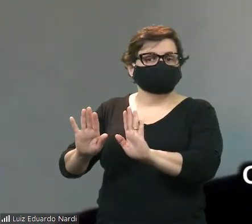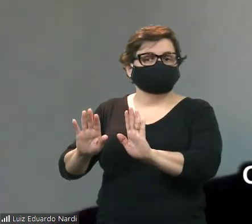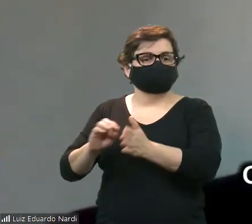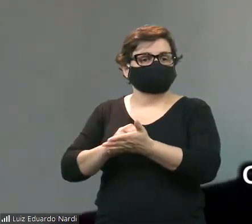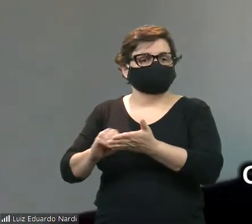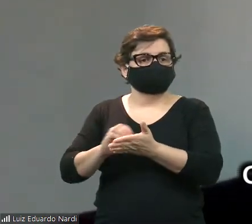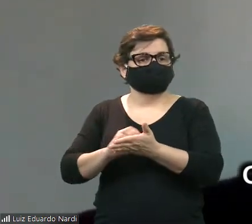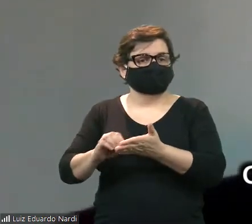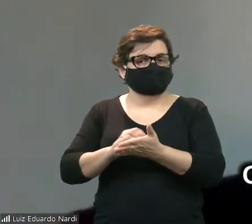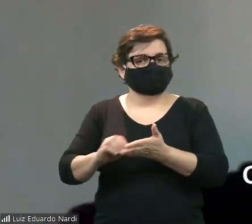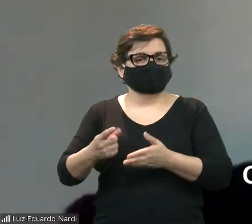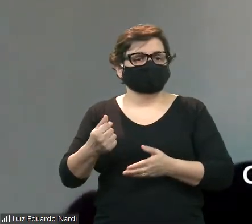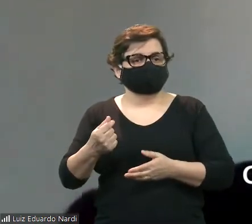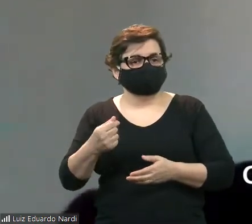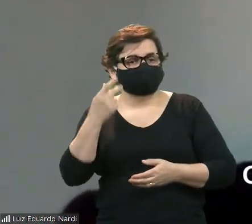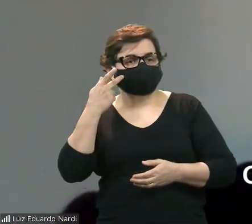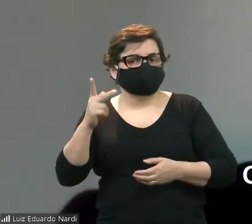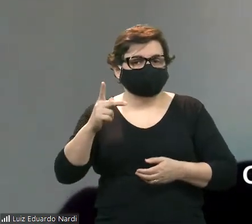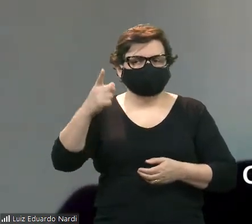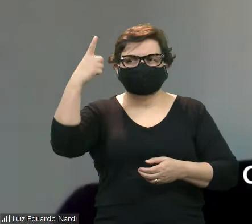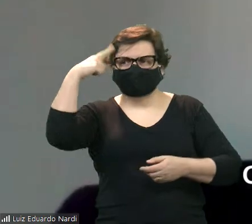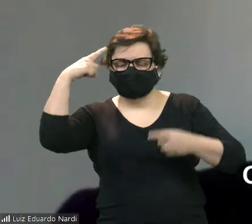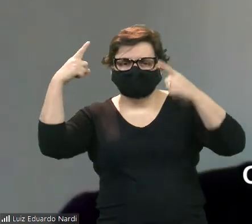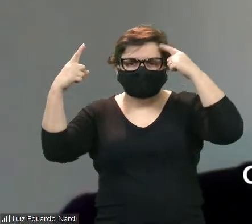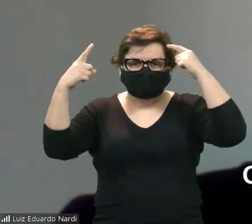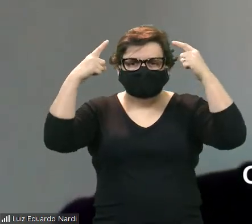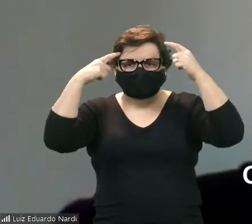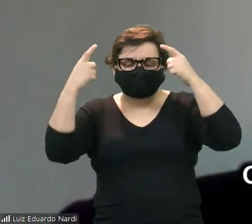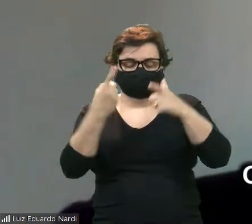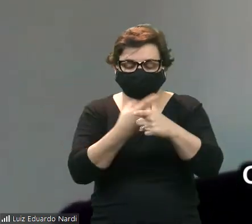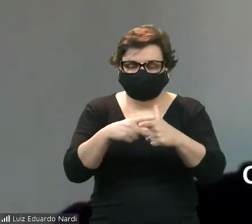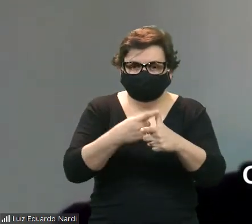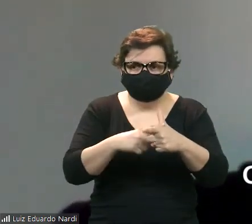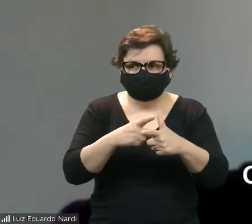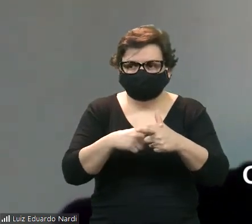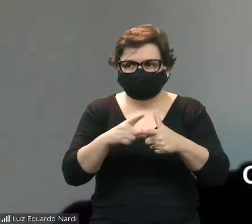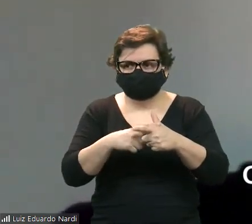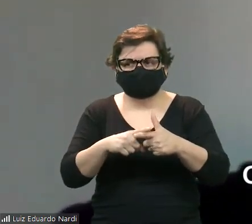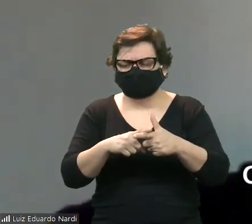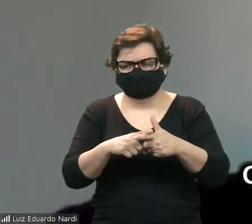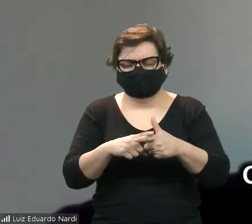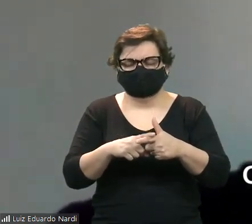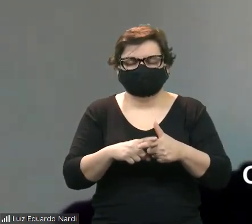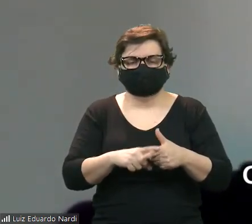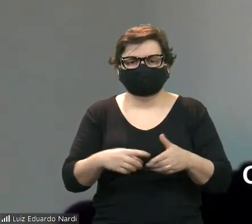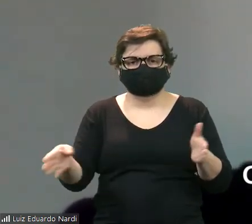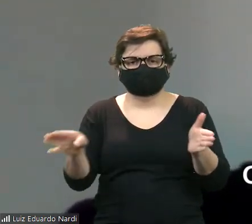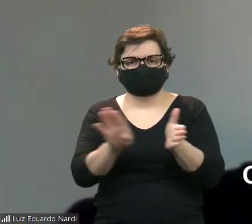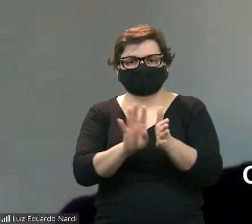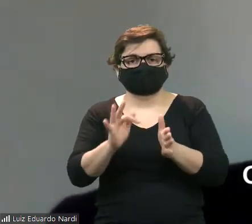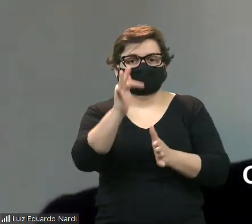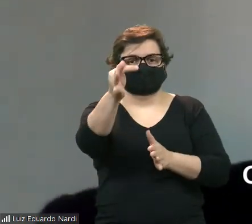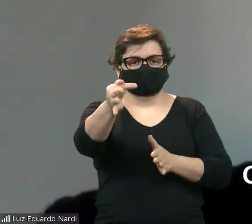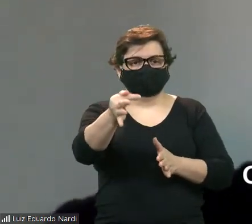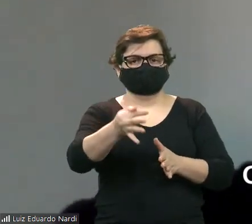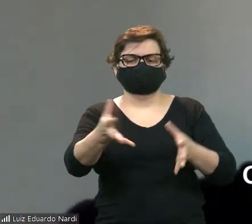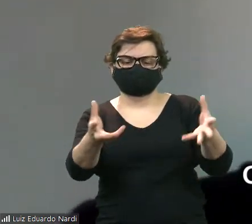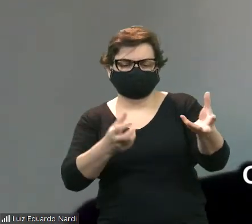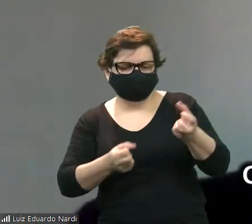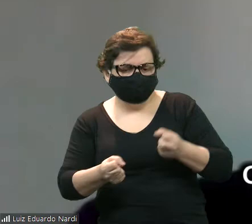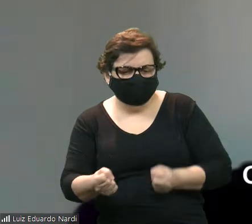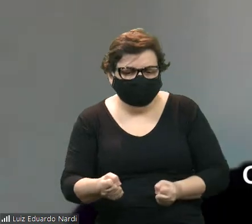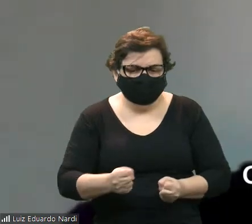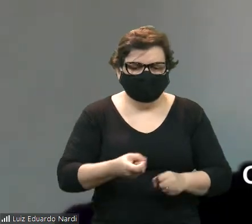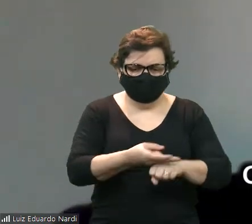dê conta dos problemas que vão surgir ao longo desses dias, de arrecadação, de buscar